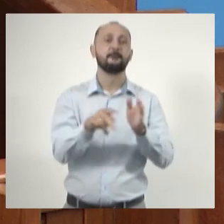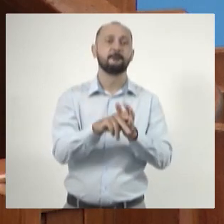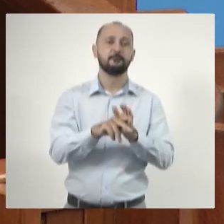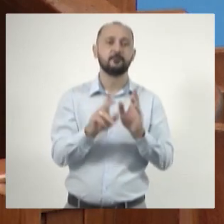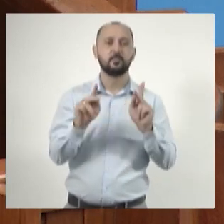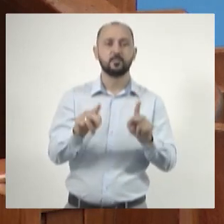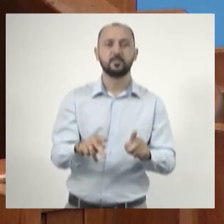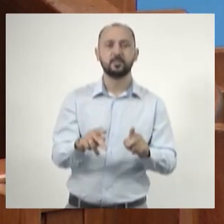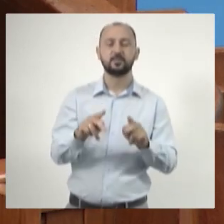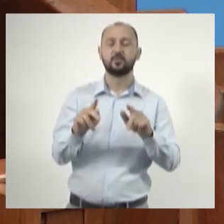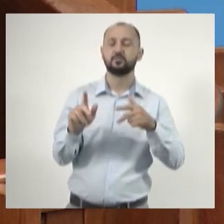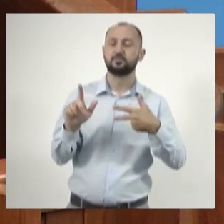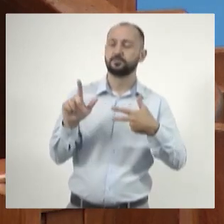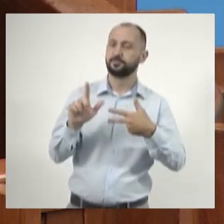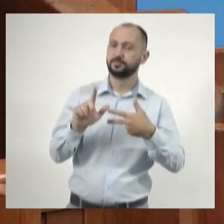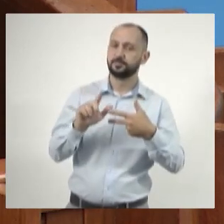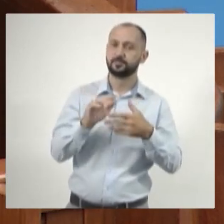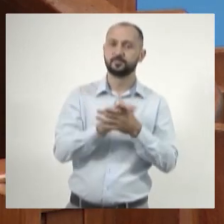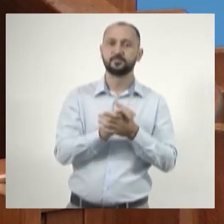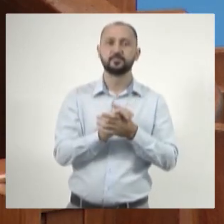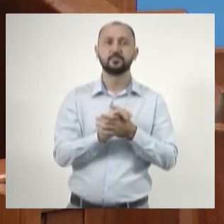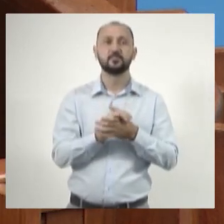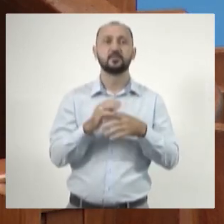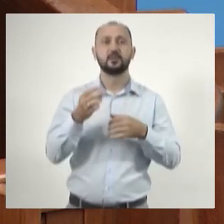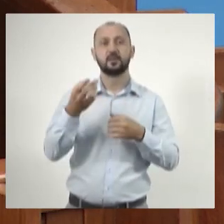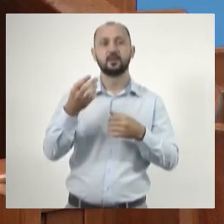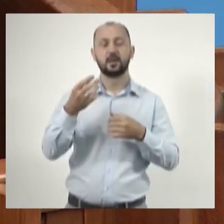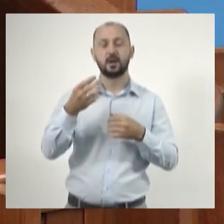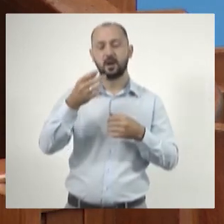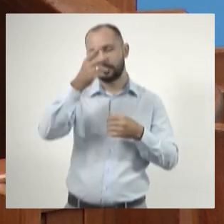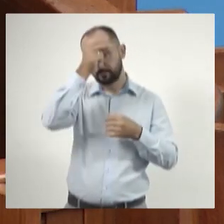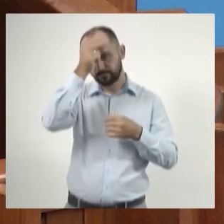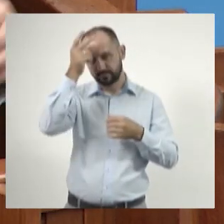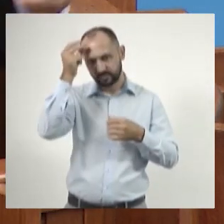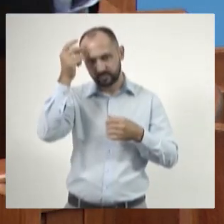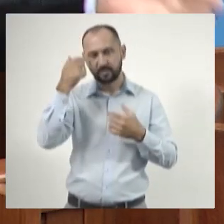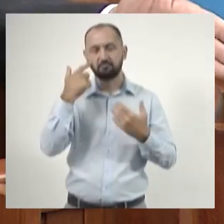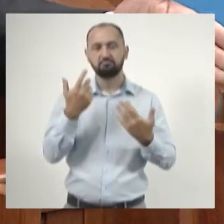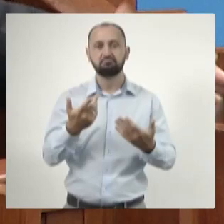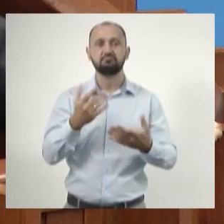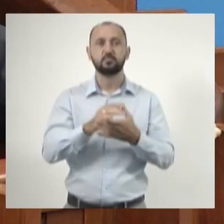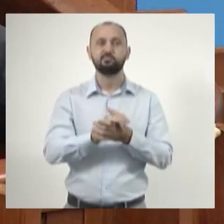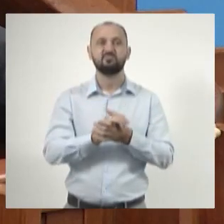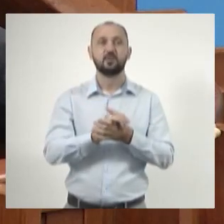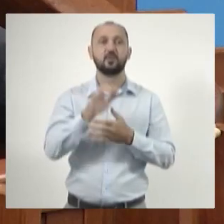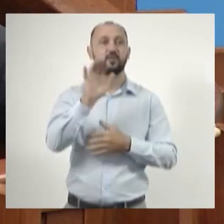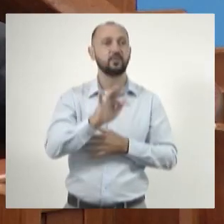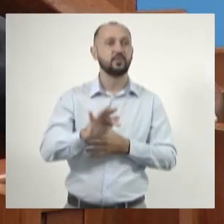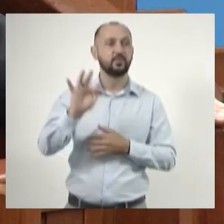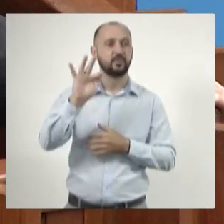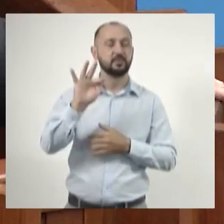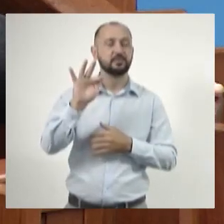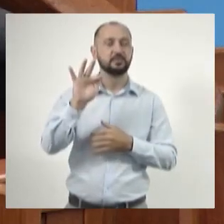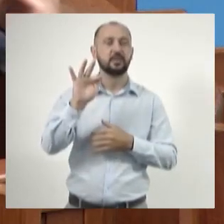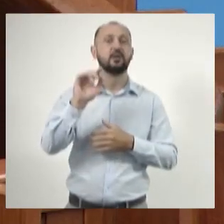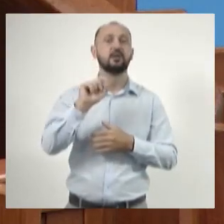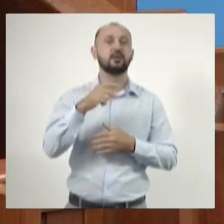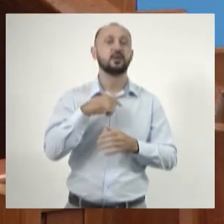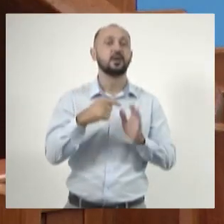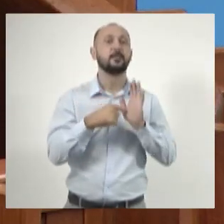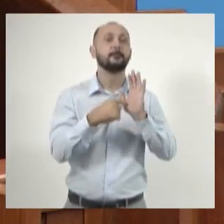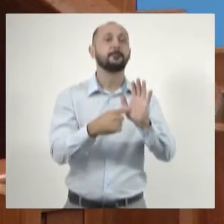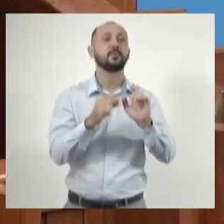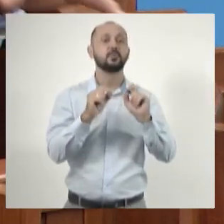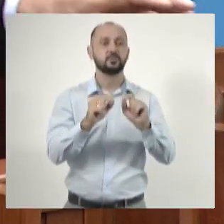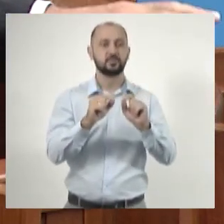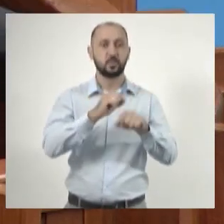do povo, que é o legislativo. Tanto a Câmara Municipal, como a Assembleia Legislativa, a Câmara Federal e o Senado, que